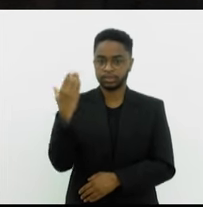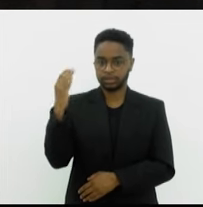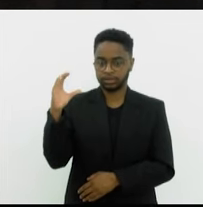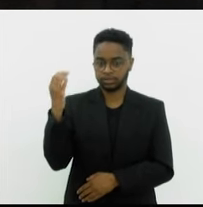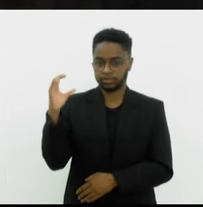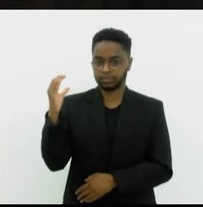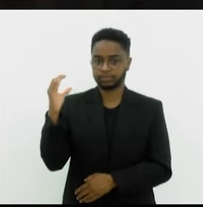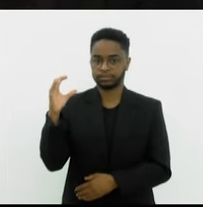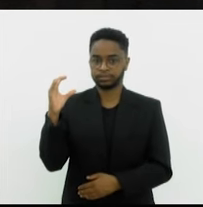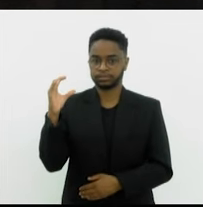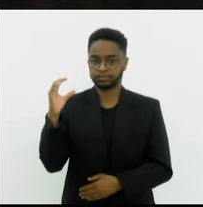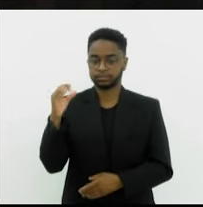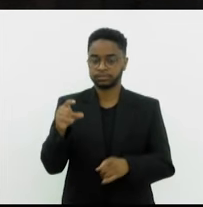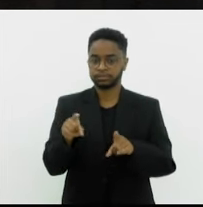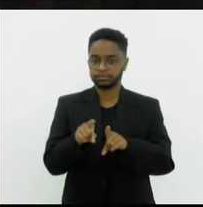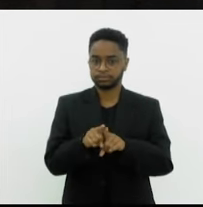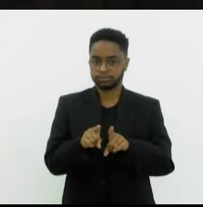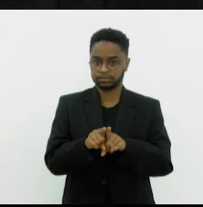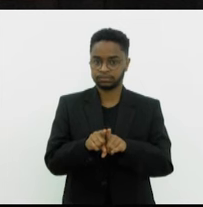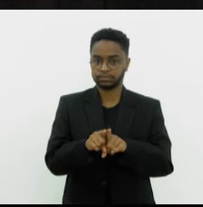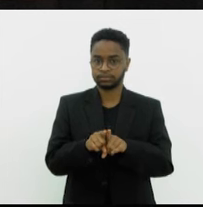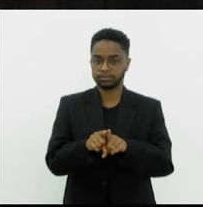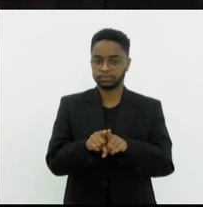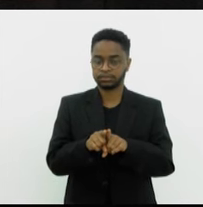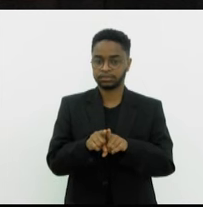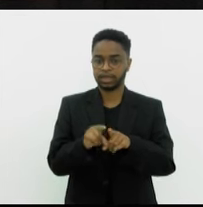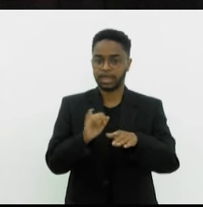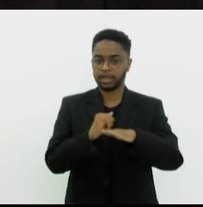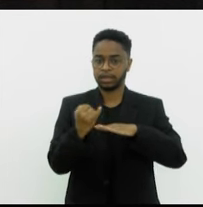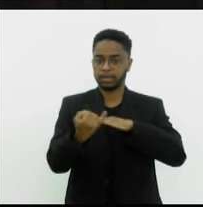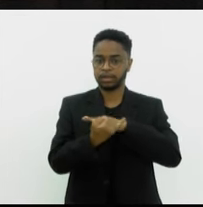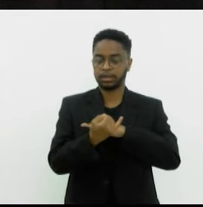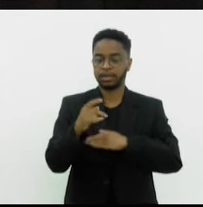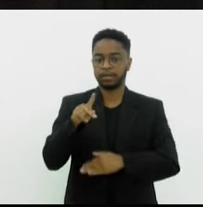Niterói e também para a Ilha de Paquetá,